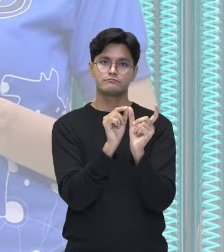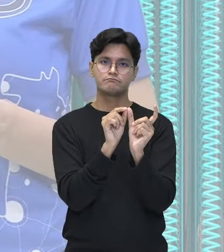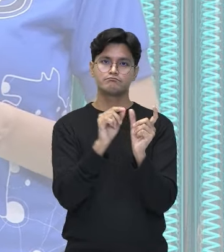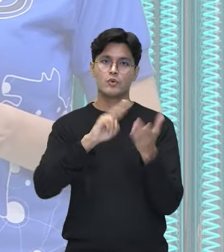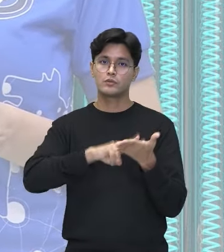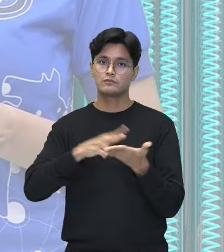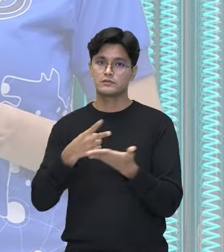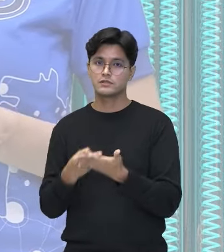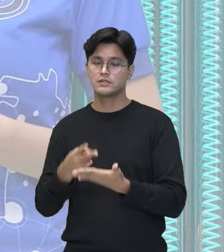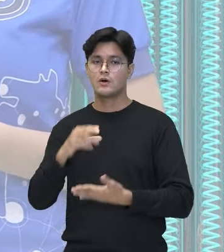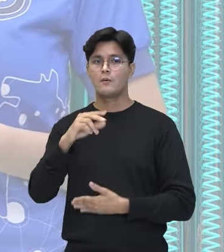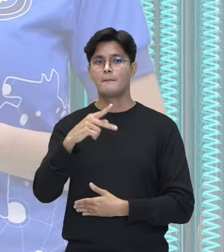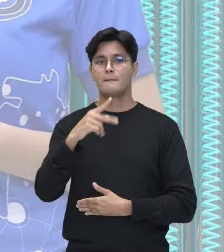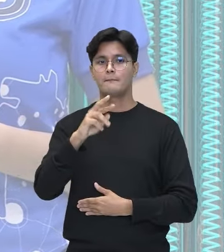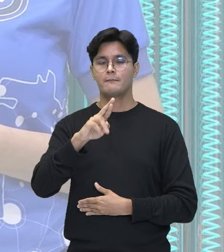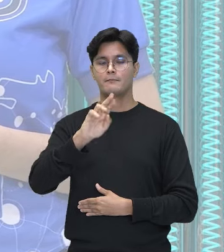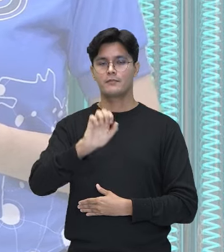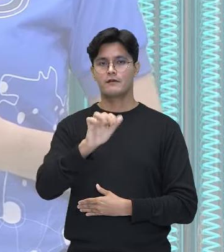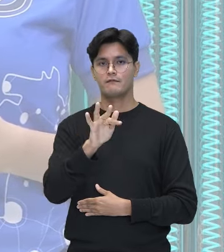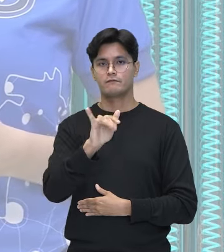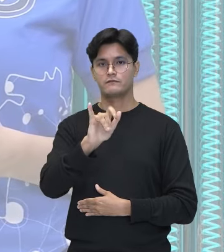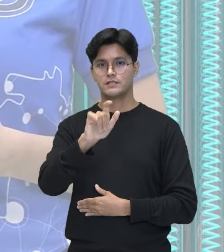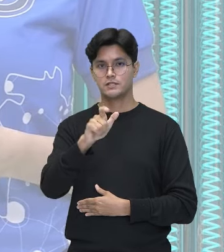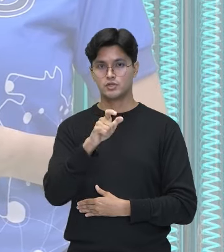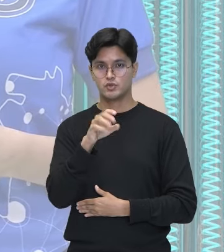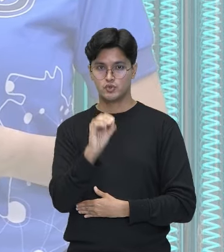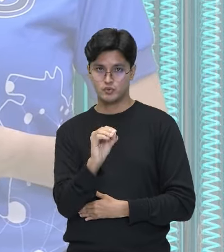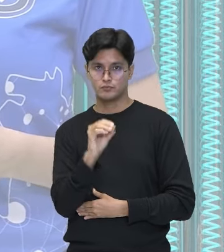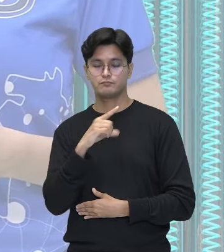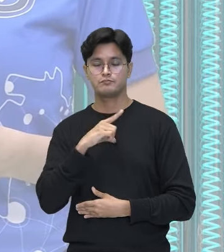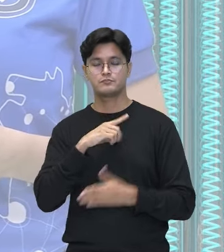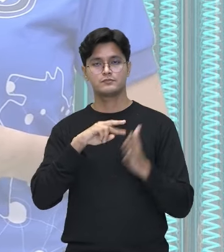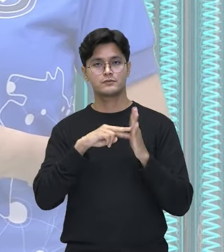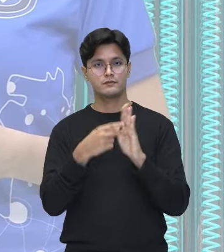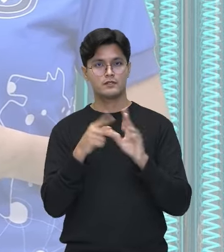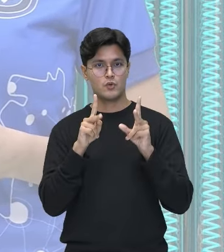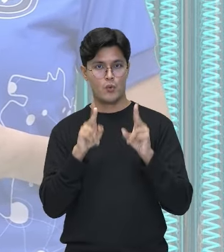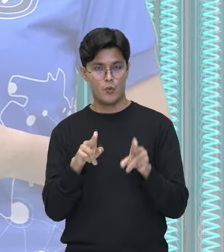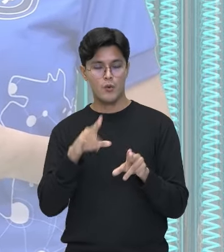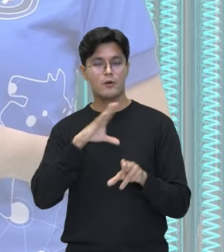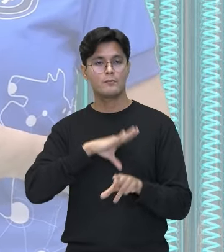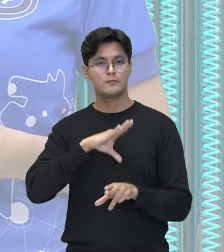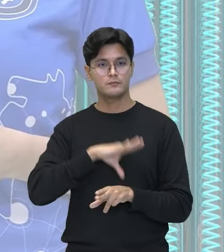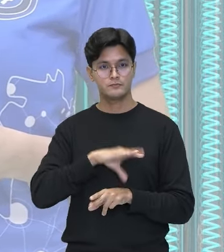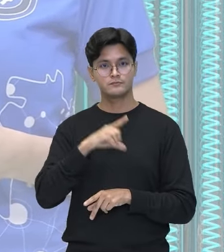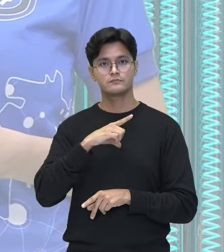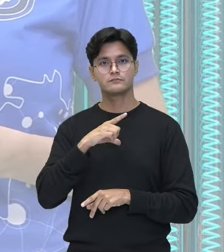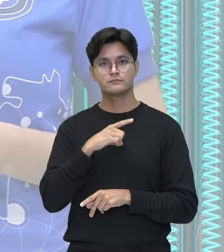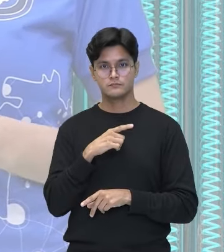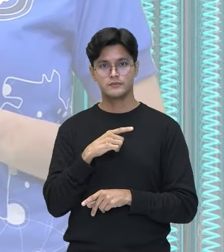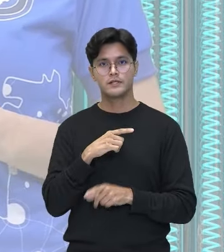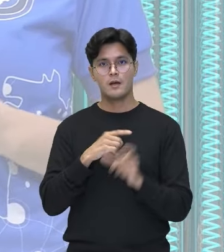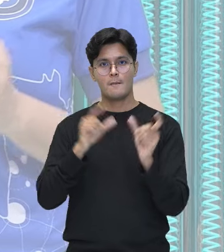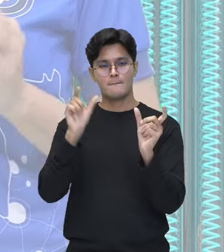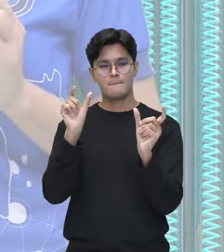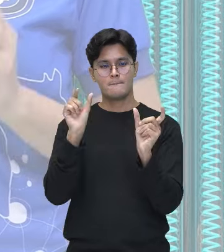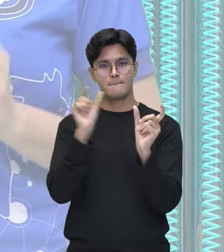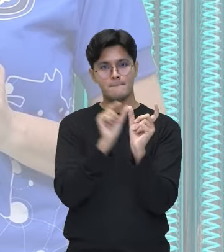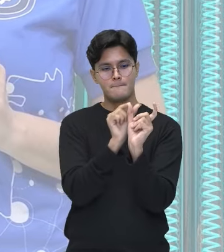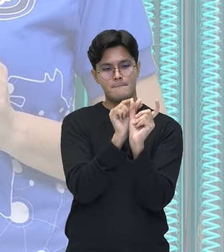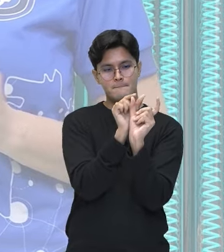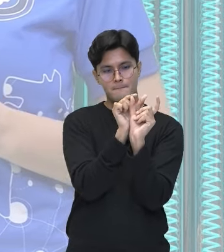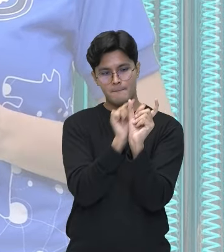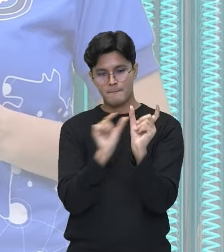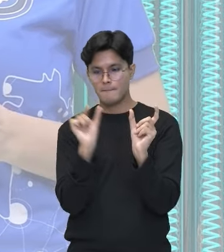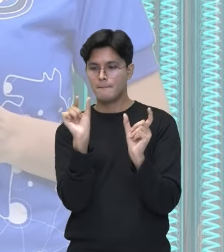parecida, com um significado também igual. Então, o que é o prefixo? Acompanhe comigo. É um pedaço pequeno de palavra, que a gente chama